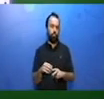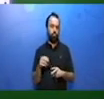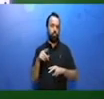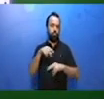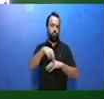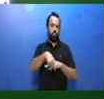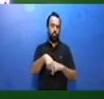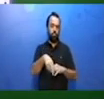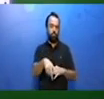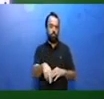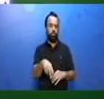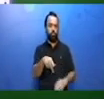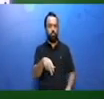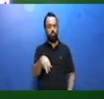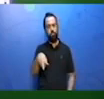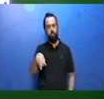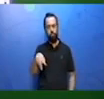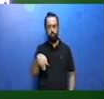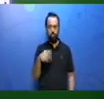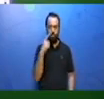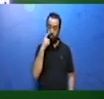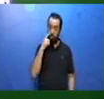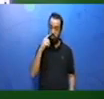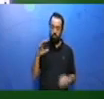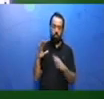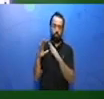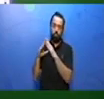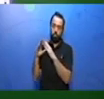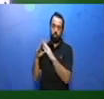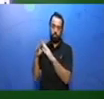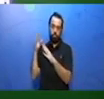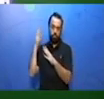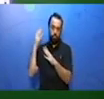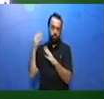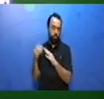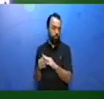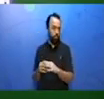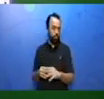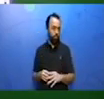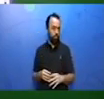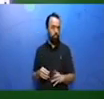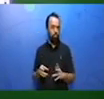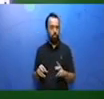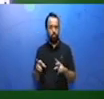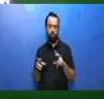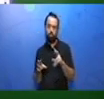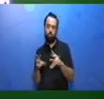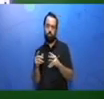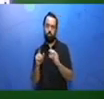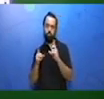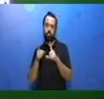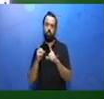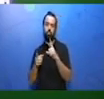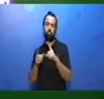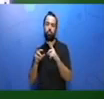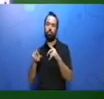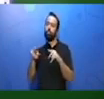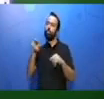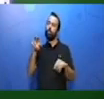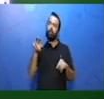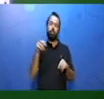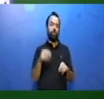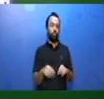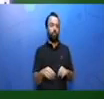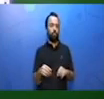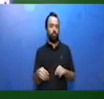para passar a pé diante dela e vagarosamente fui subindo a Avenida Angélica, tão familiar e amiga,